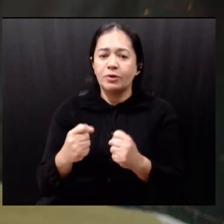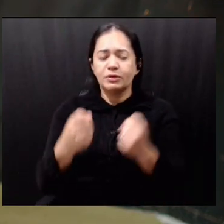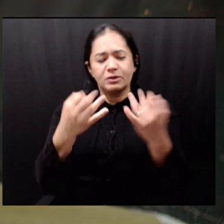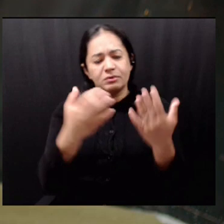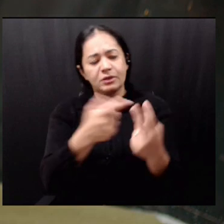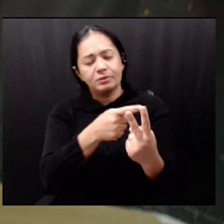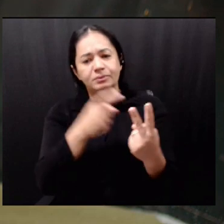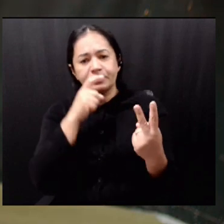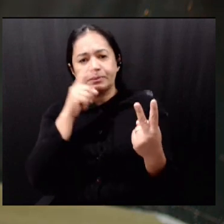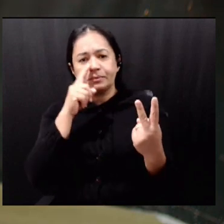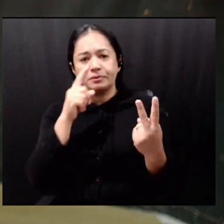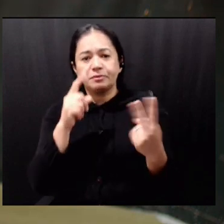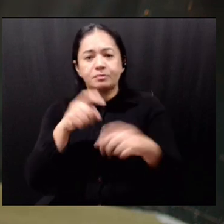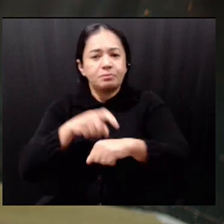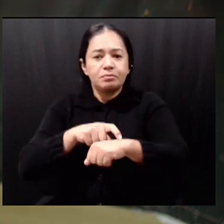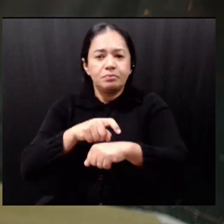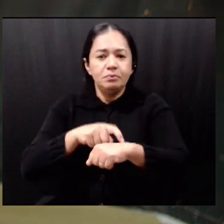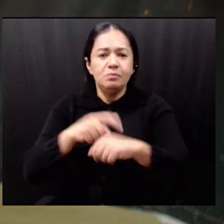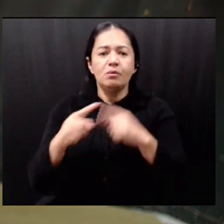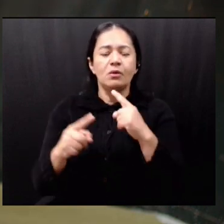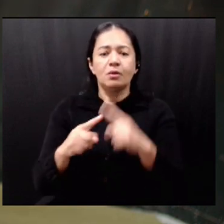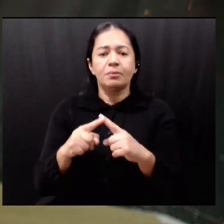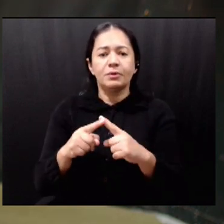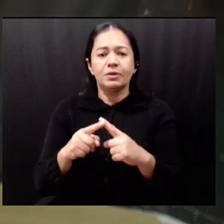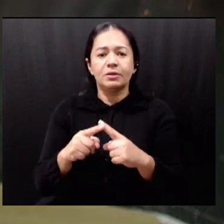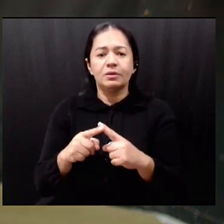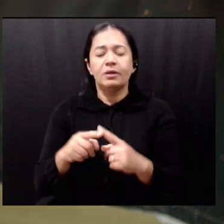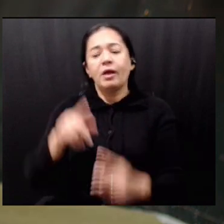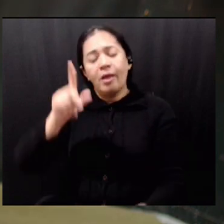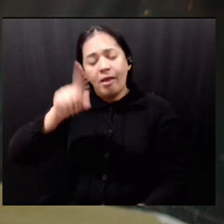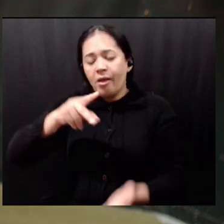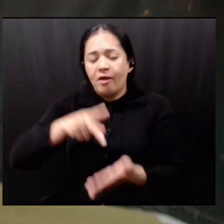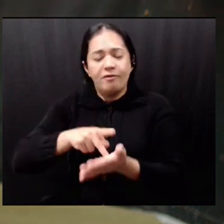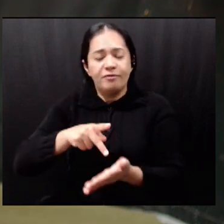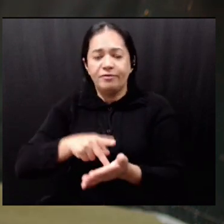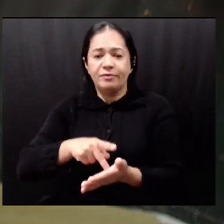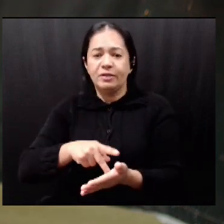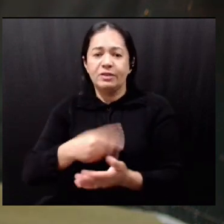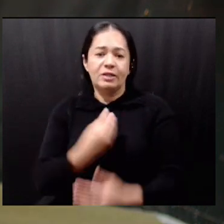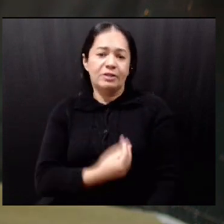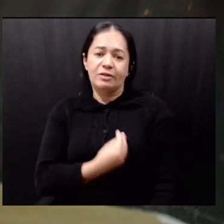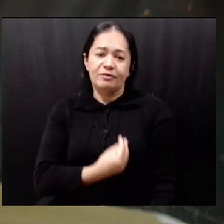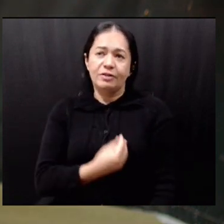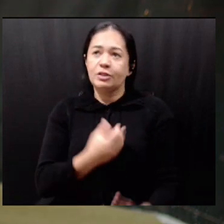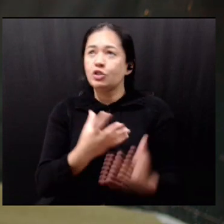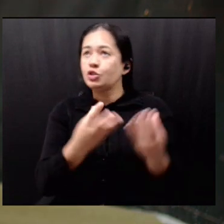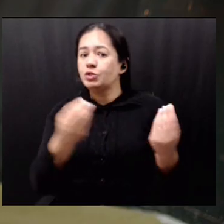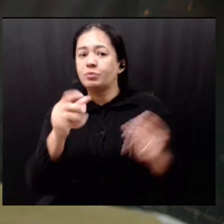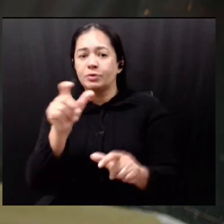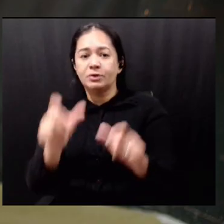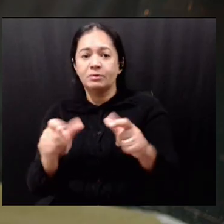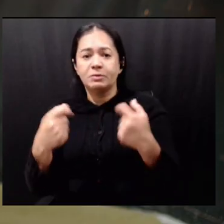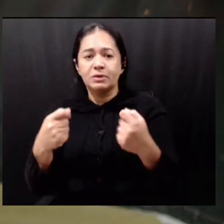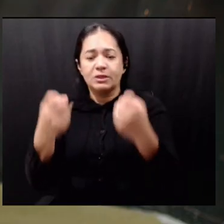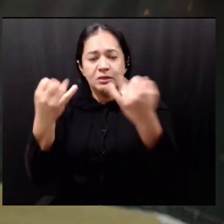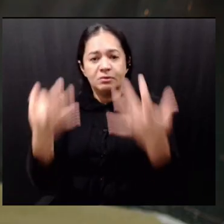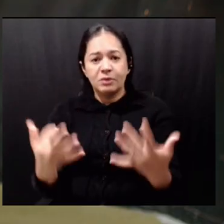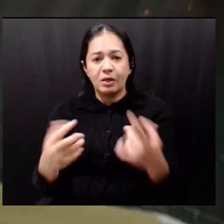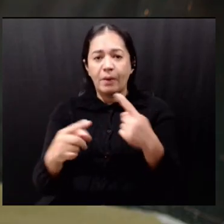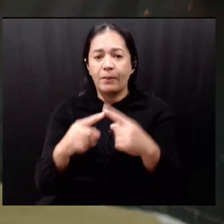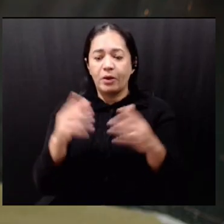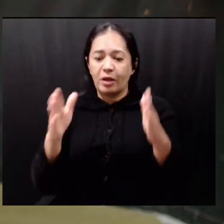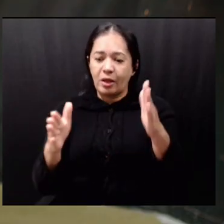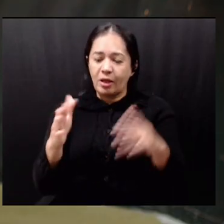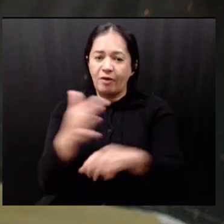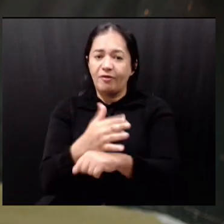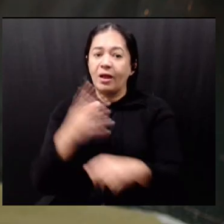momento? Porque é a realidade de muita gente e a gente precisa falar sobre isso, porque as férias é legal, é brincar, mas também